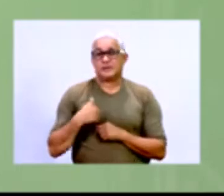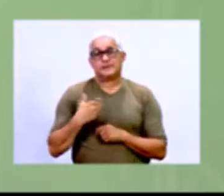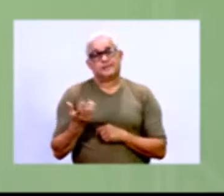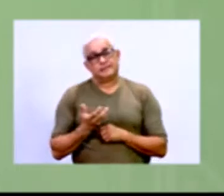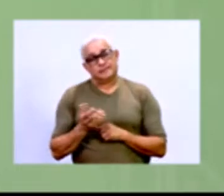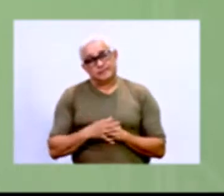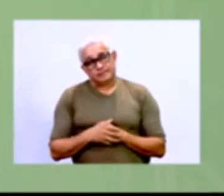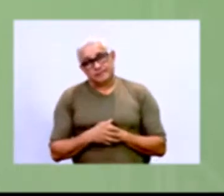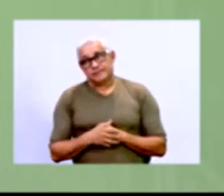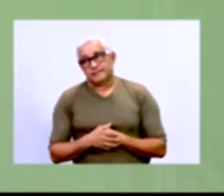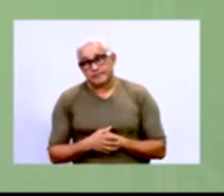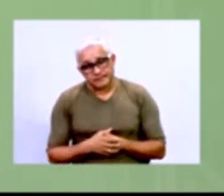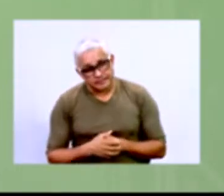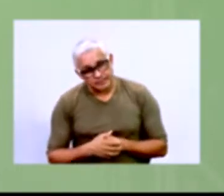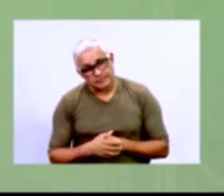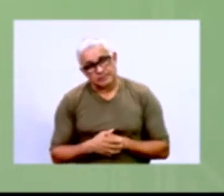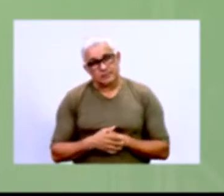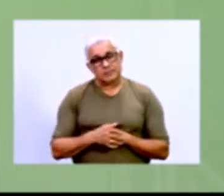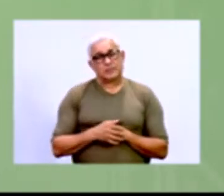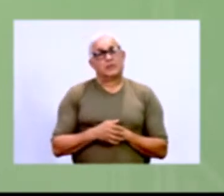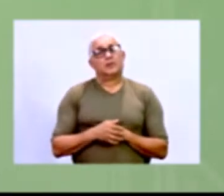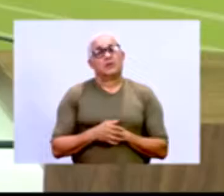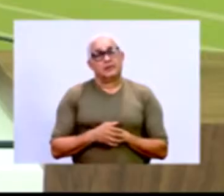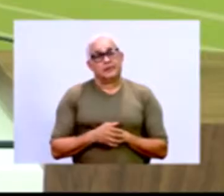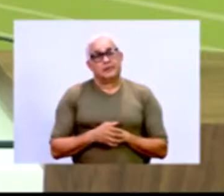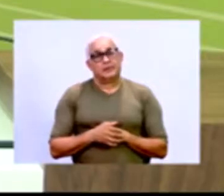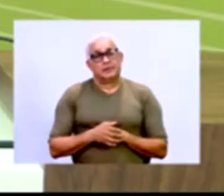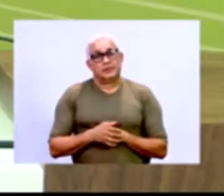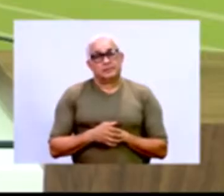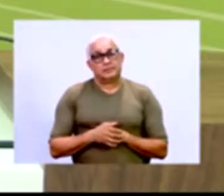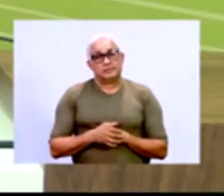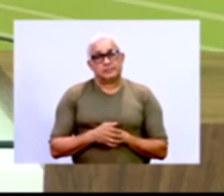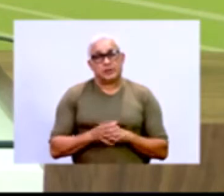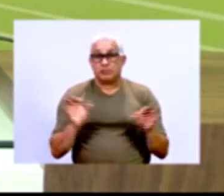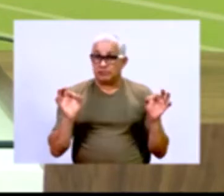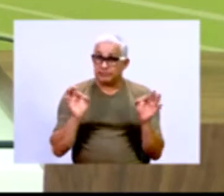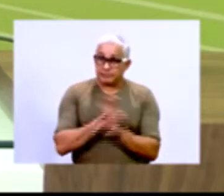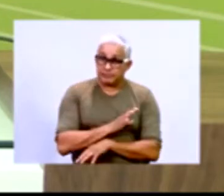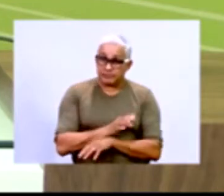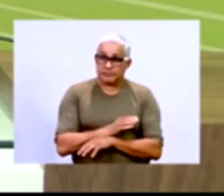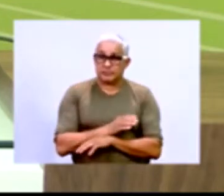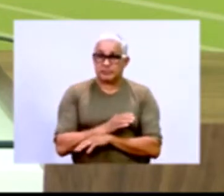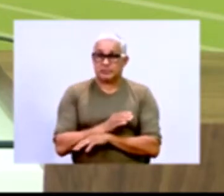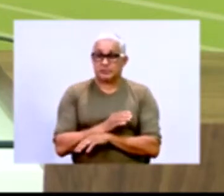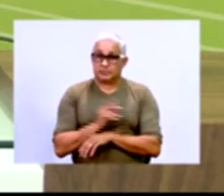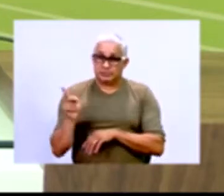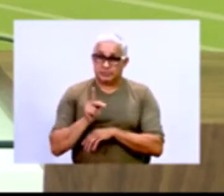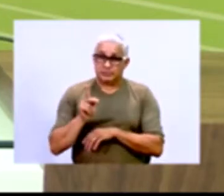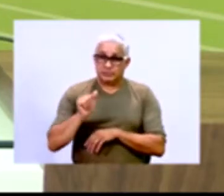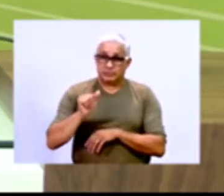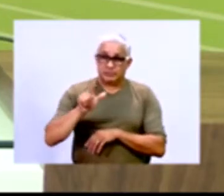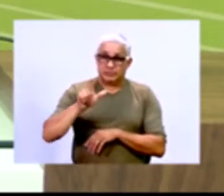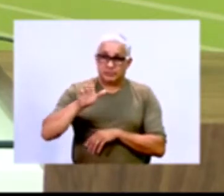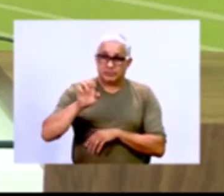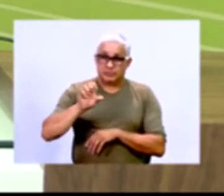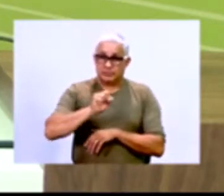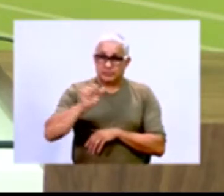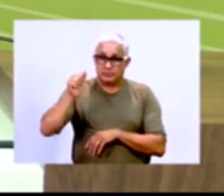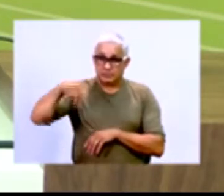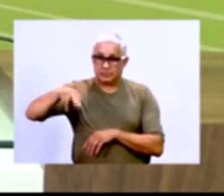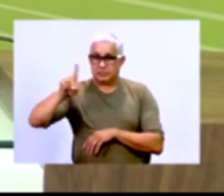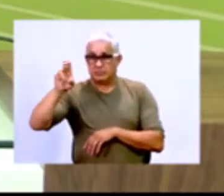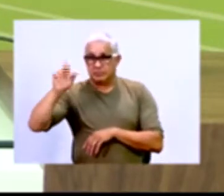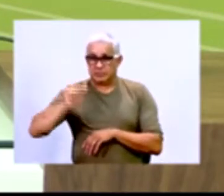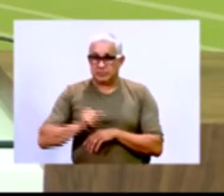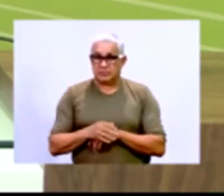Alessandra. Pessoal, só para a gente complementar ainda mais o que a professora Alessandra acabou de dizer, nós